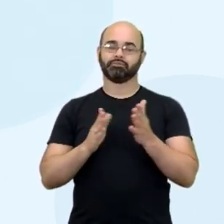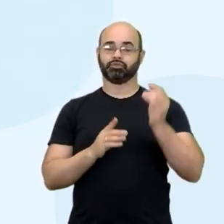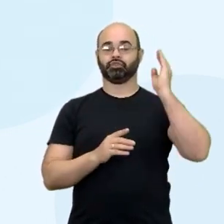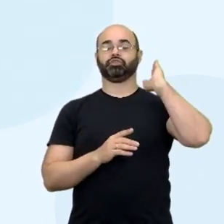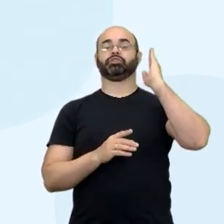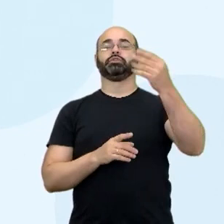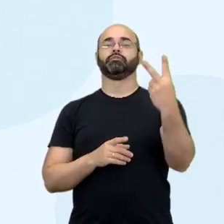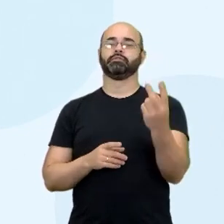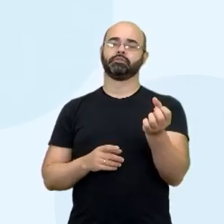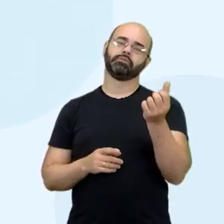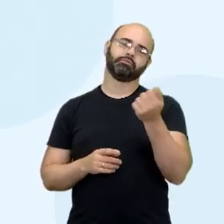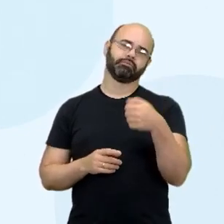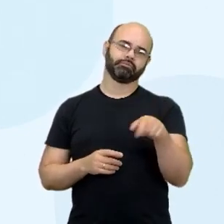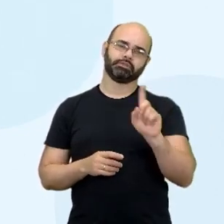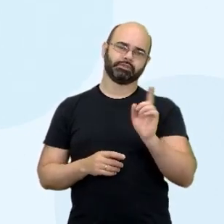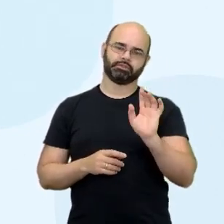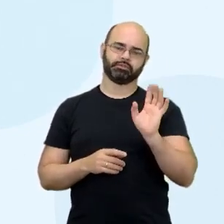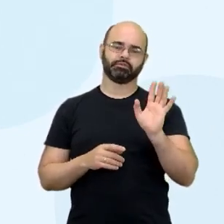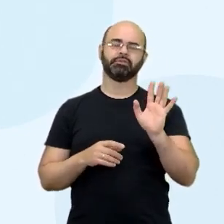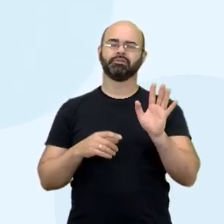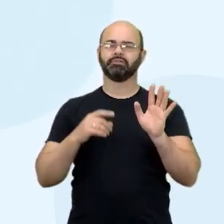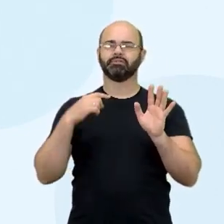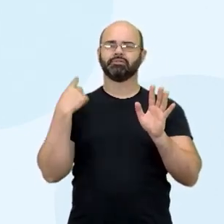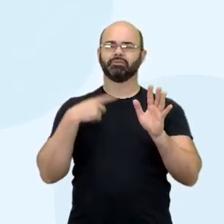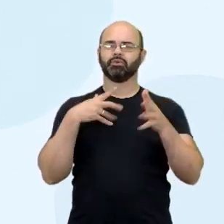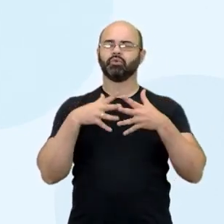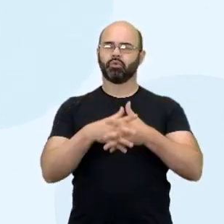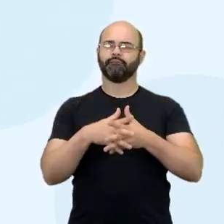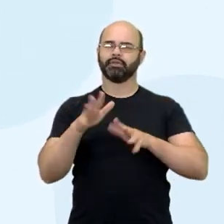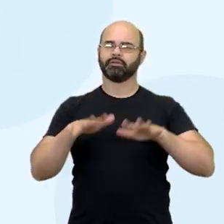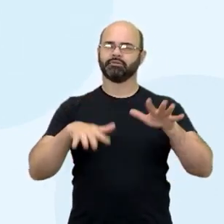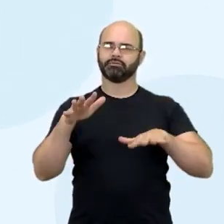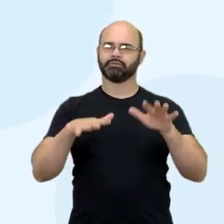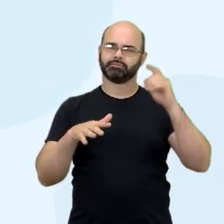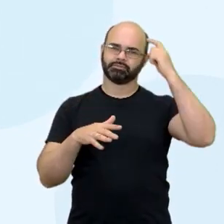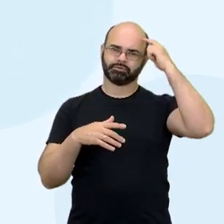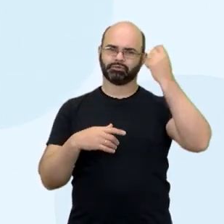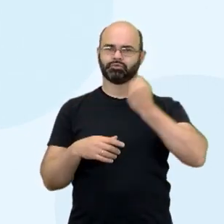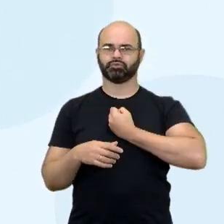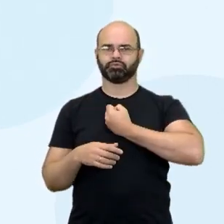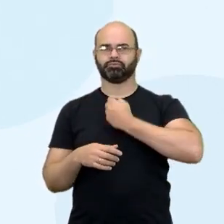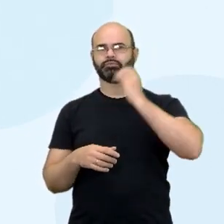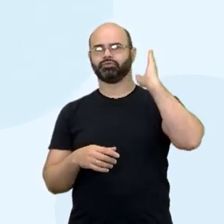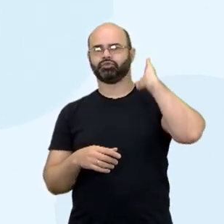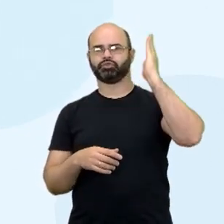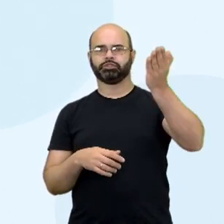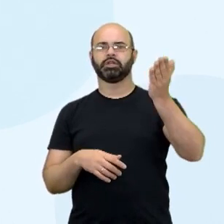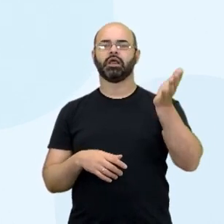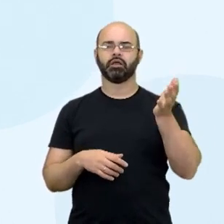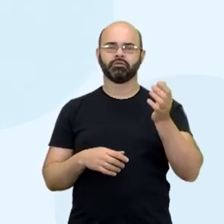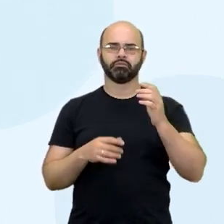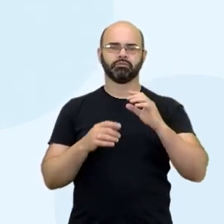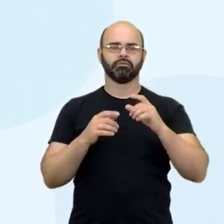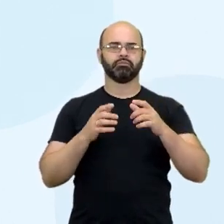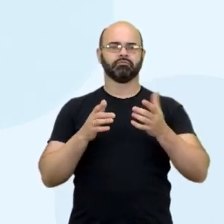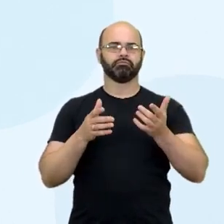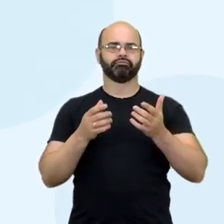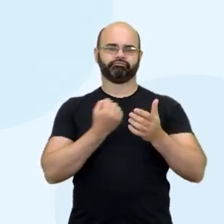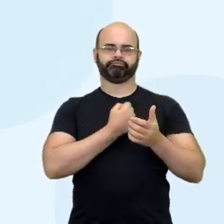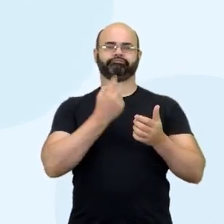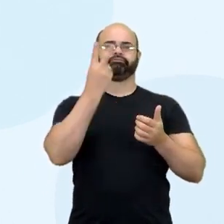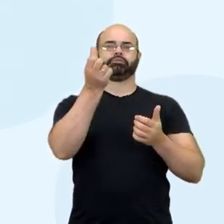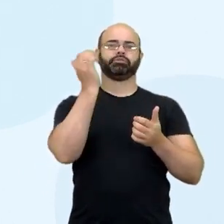não, né? E às vezes a gente se confunde um pouco, não percebe que dá para dividir por um número grandão. Não tem problema. Você pode dividir em